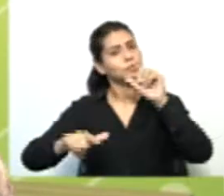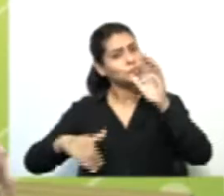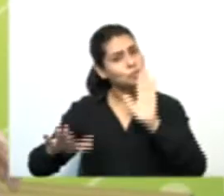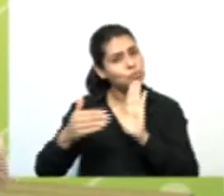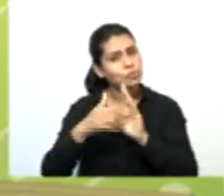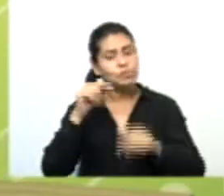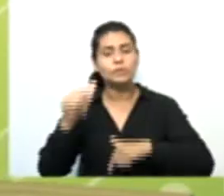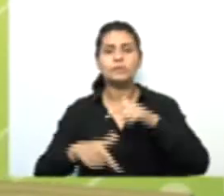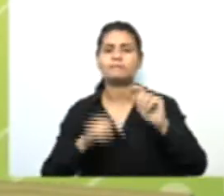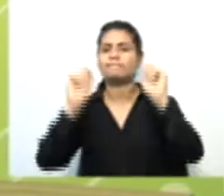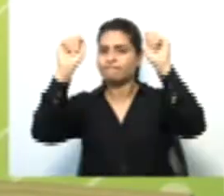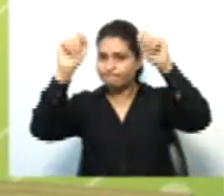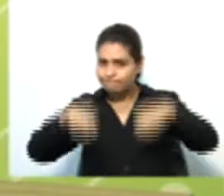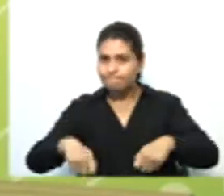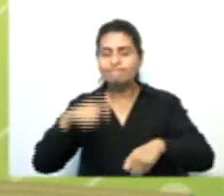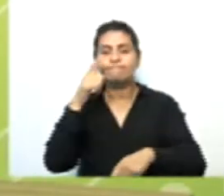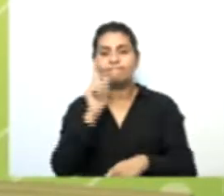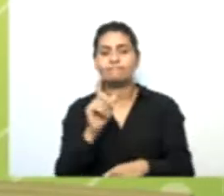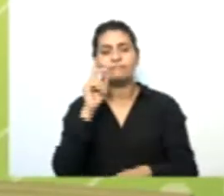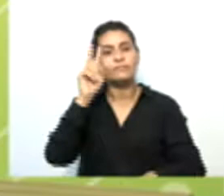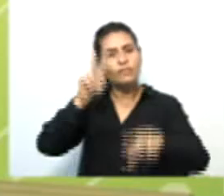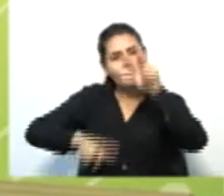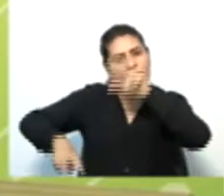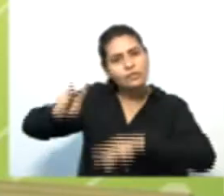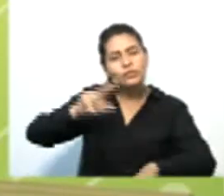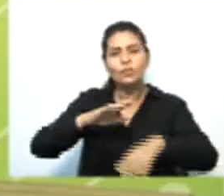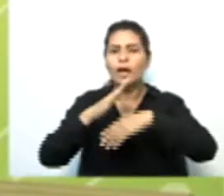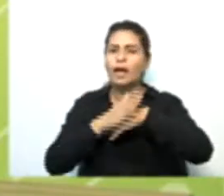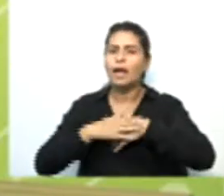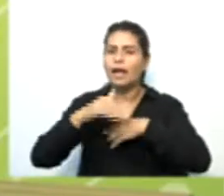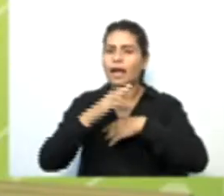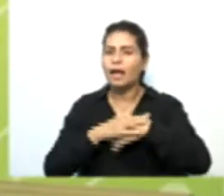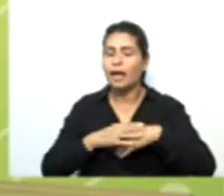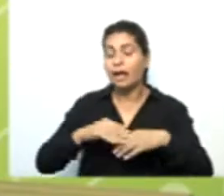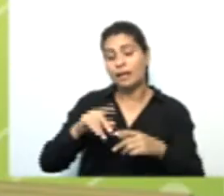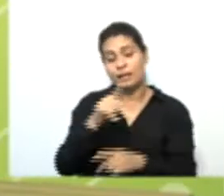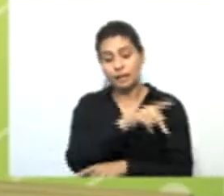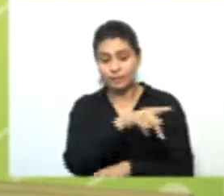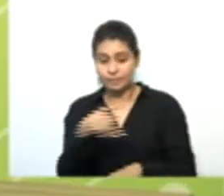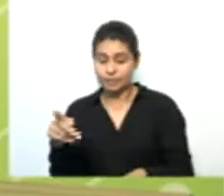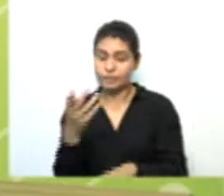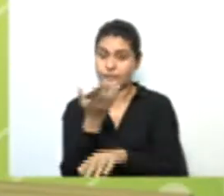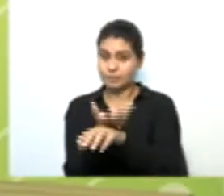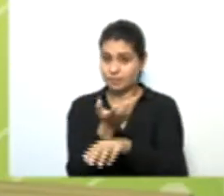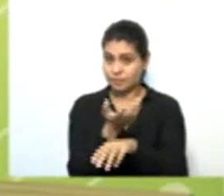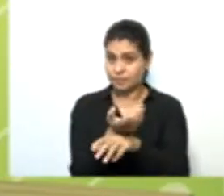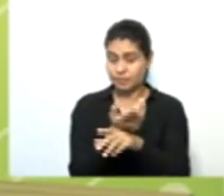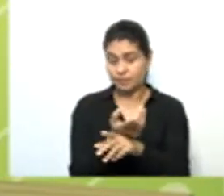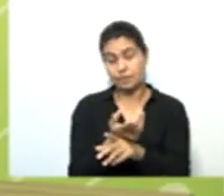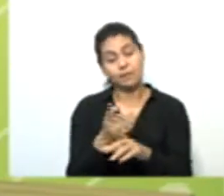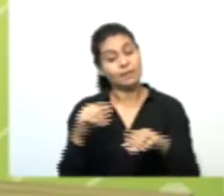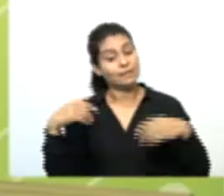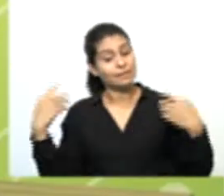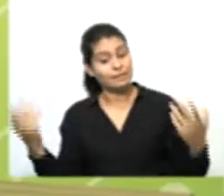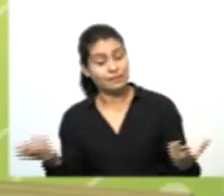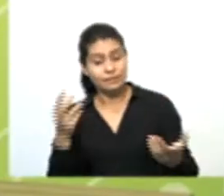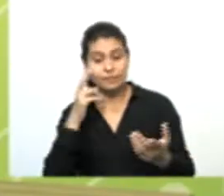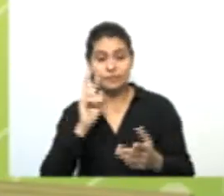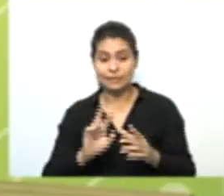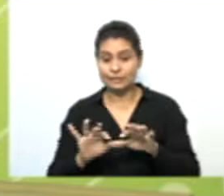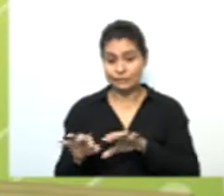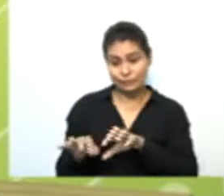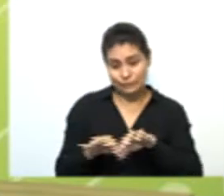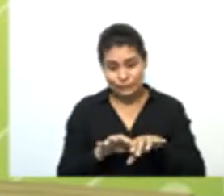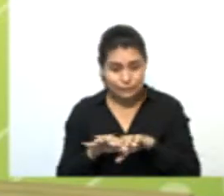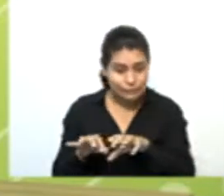chegaram aqui, eles foram vistos com carinho pela professora da disciplina de vocês. Tanto é, pessoal, que ela teve que